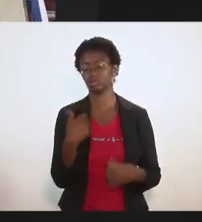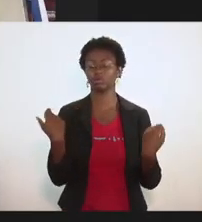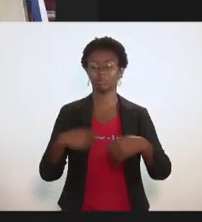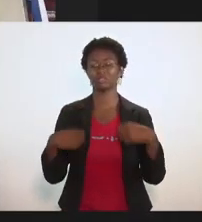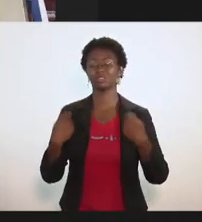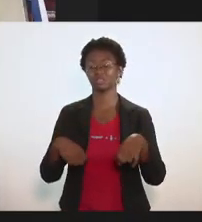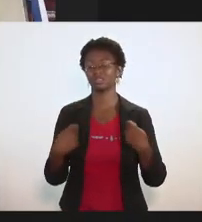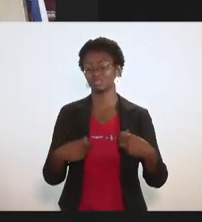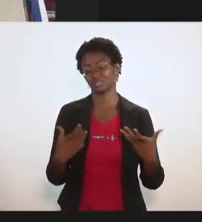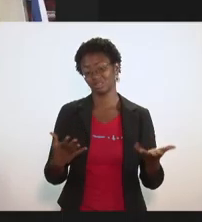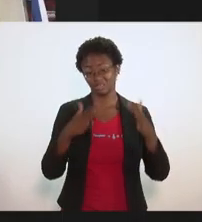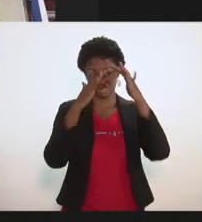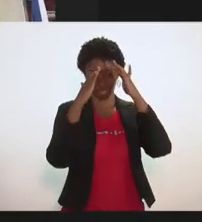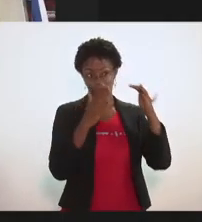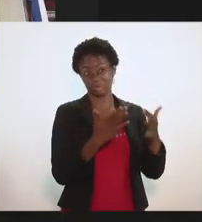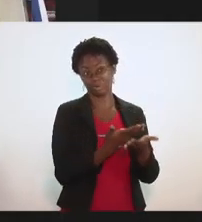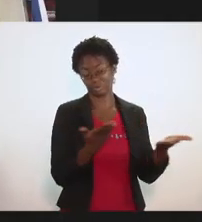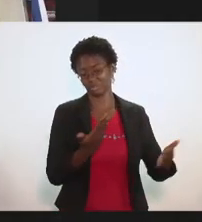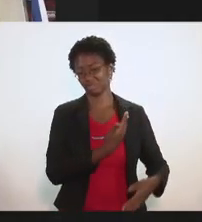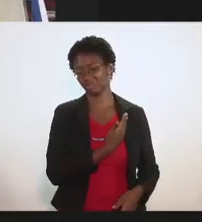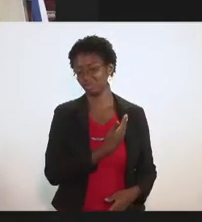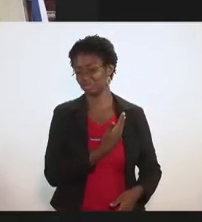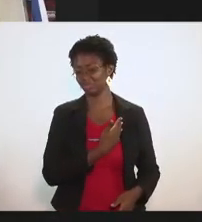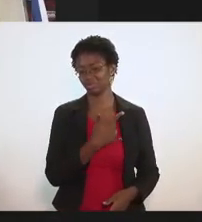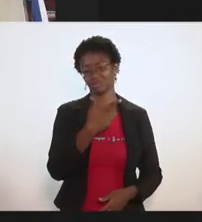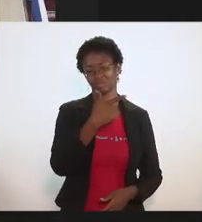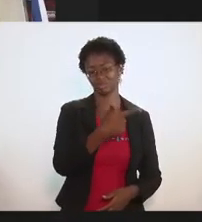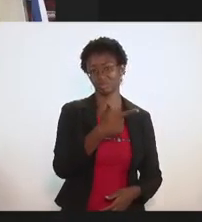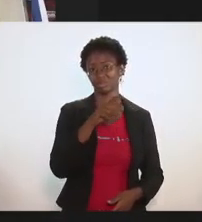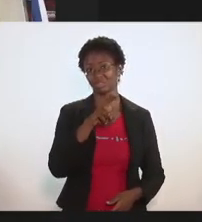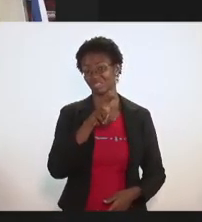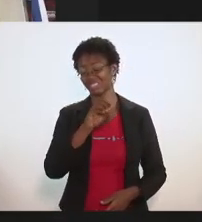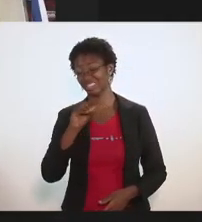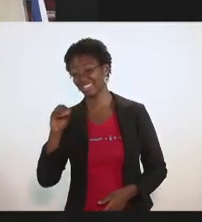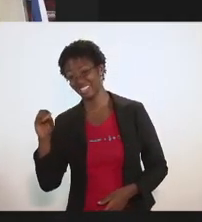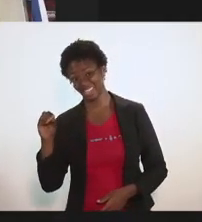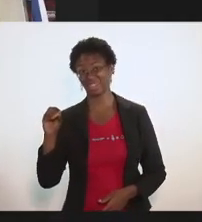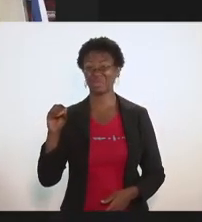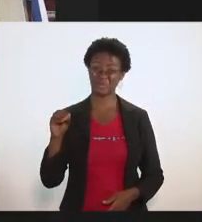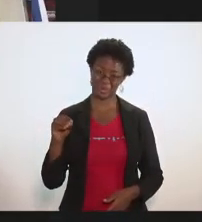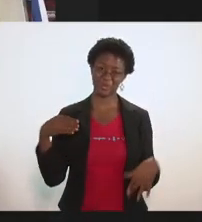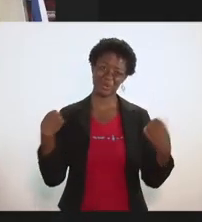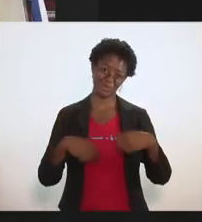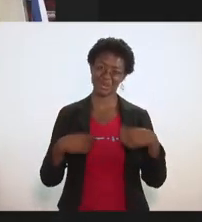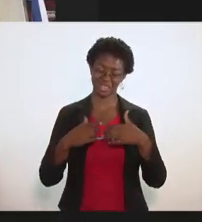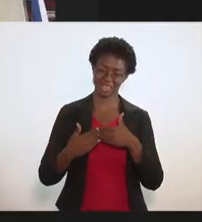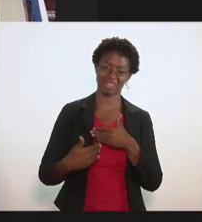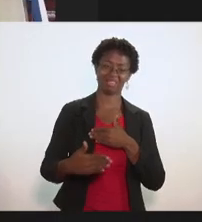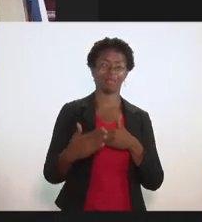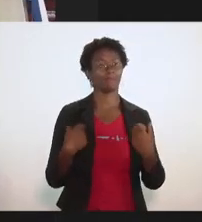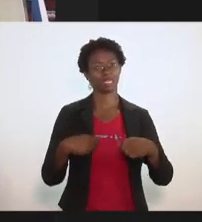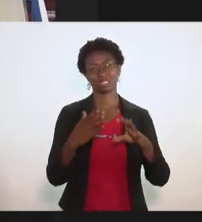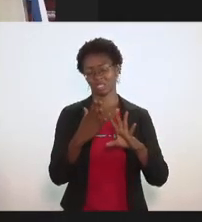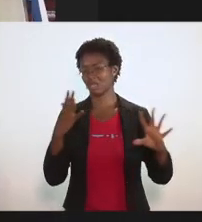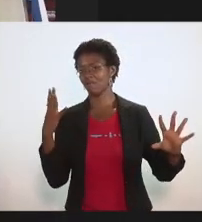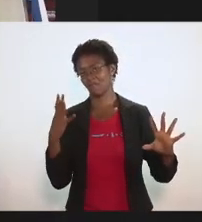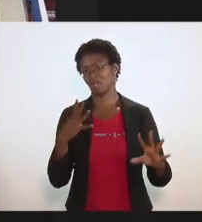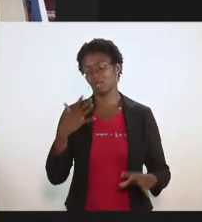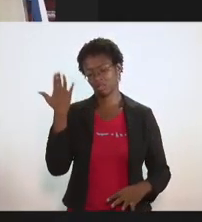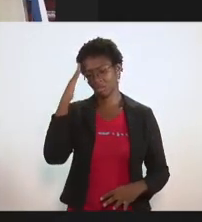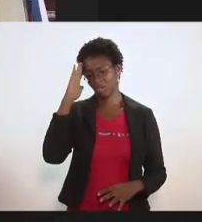2.500 projetos. Sim, sim. Nós estamos em 2019 ainda. Então, é só porque se eu posso, eu vou dar uma analisada,